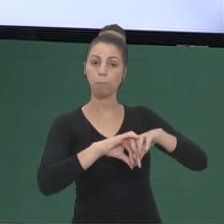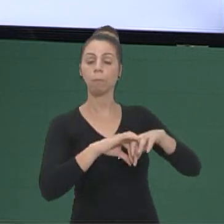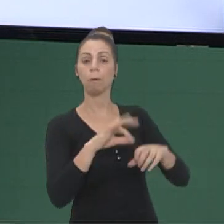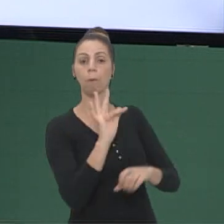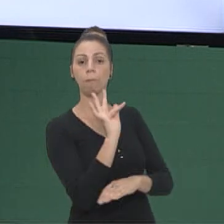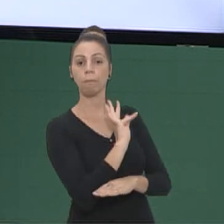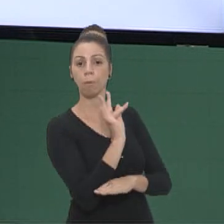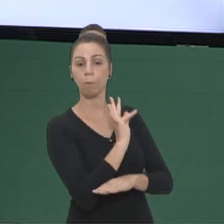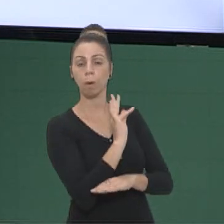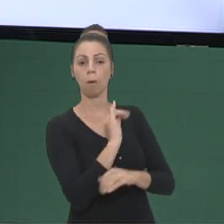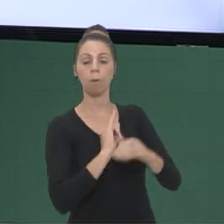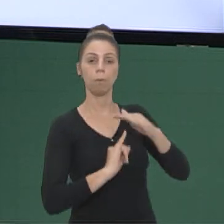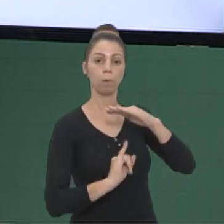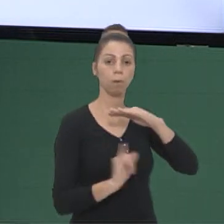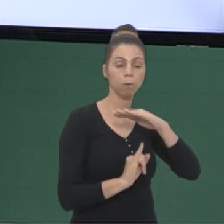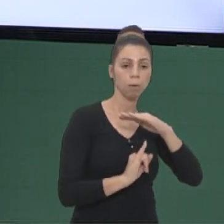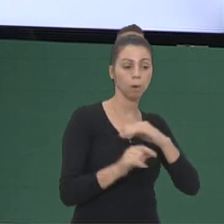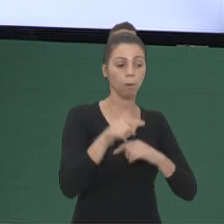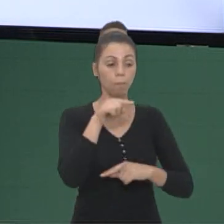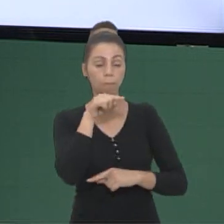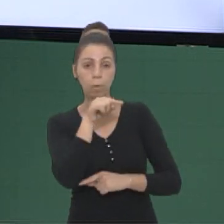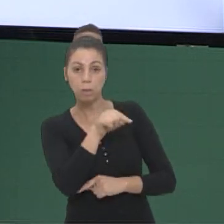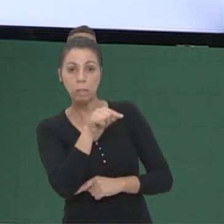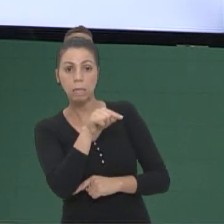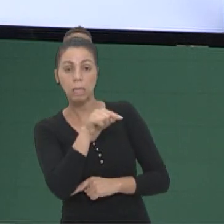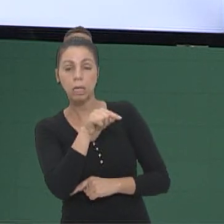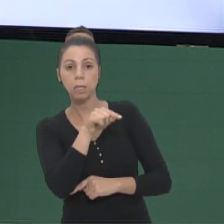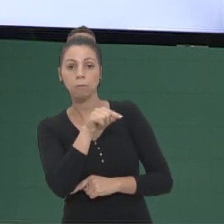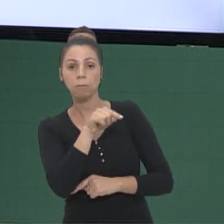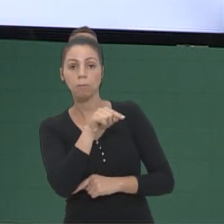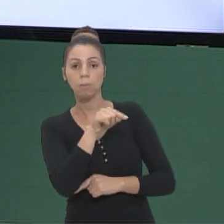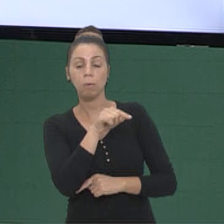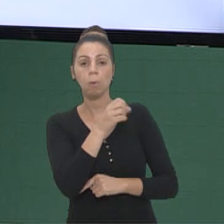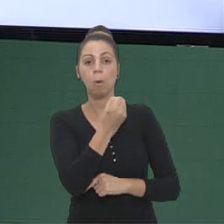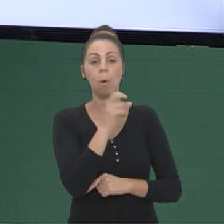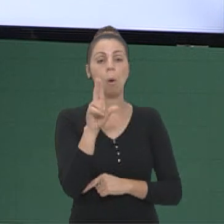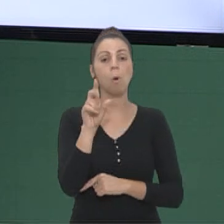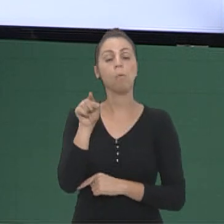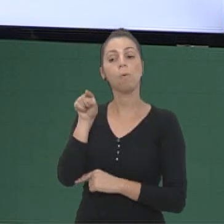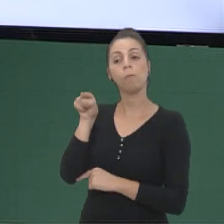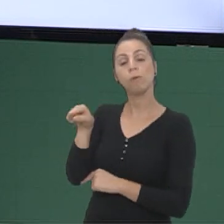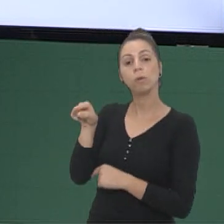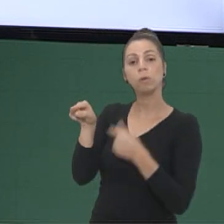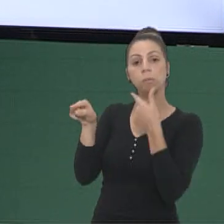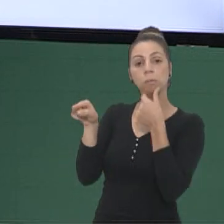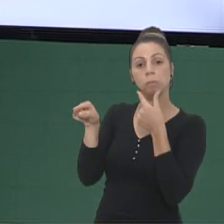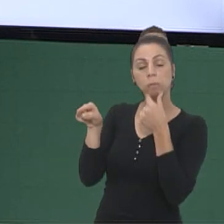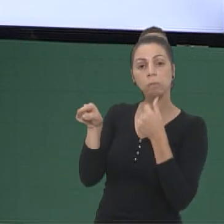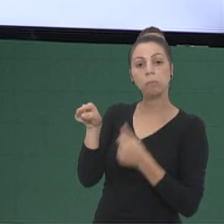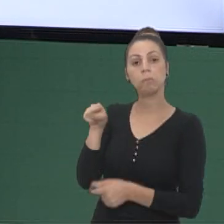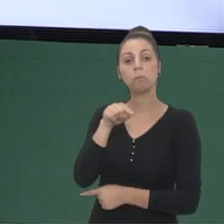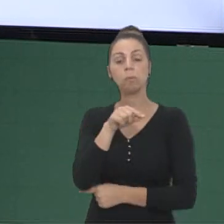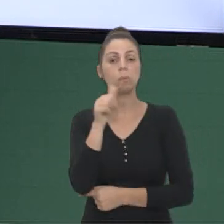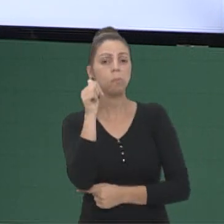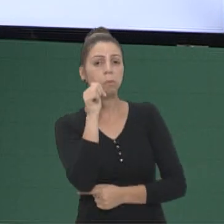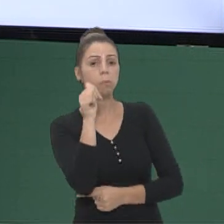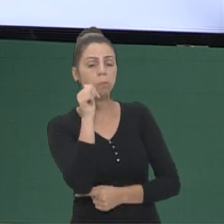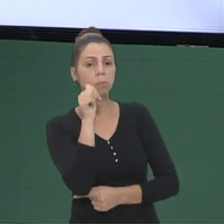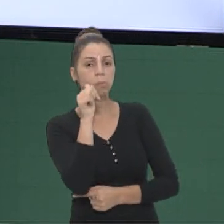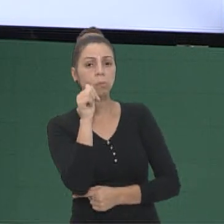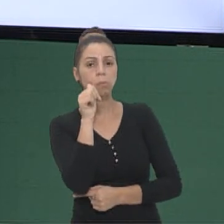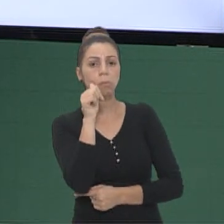informal. Você, senhor e senhora. E nós observamos num contexto da Espanha, senhor e senhora, para